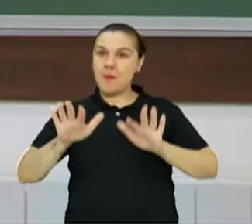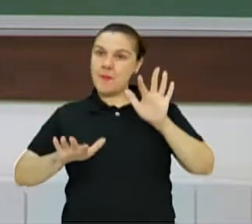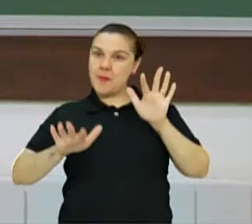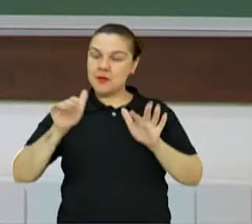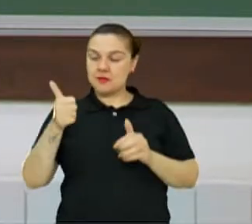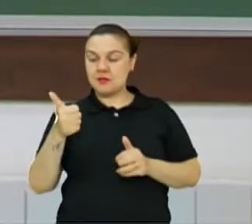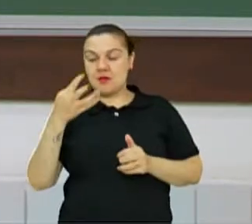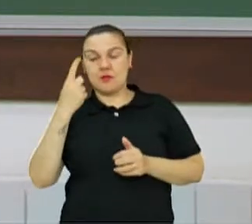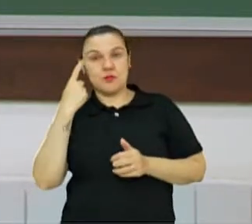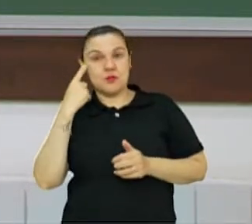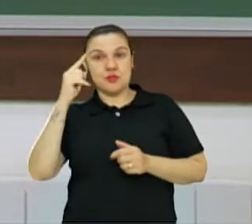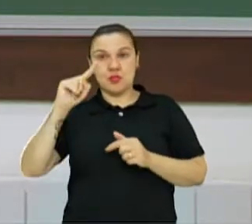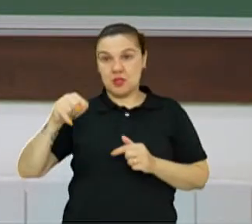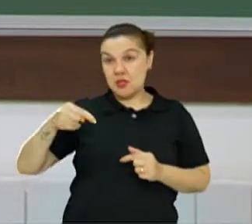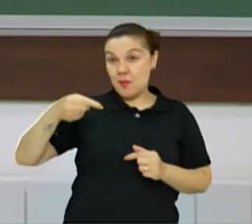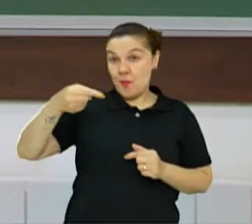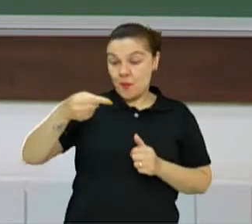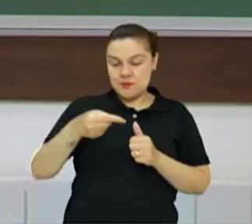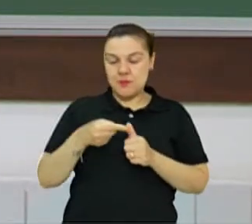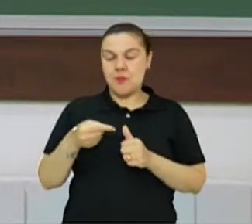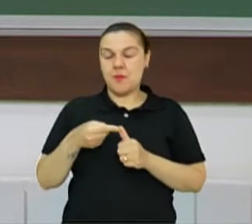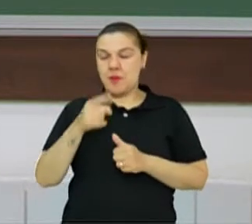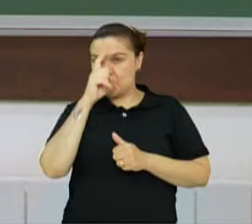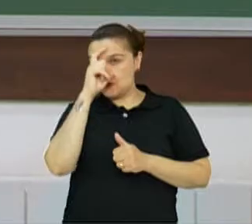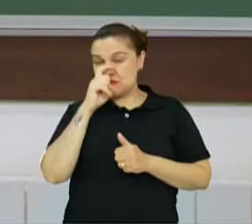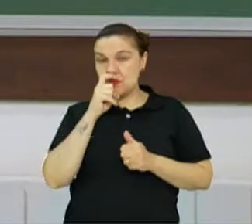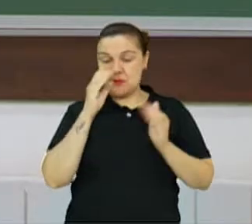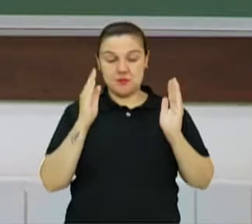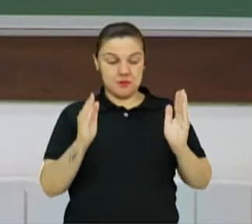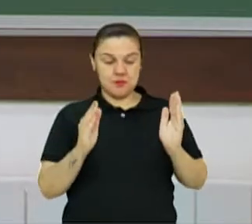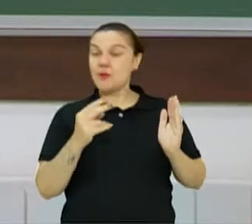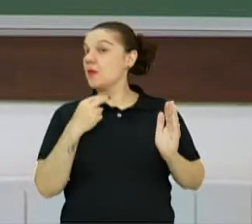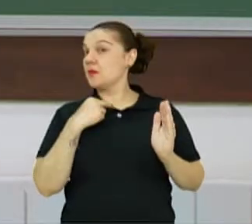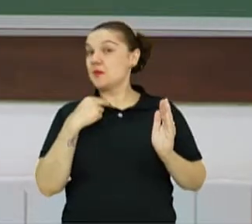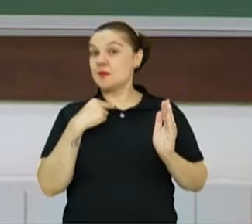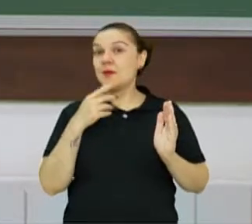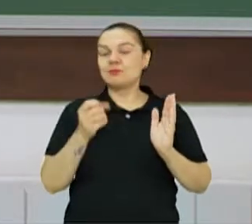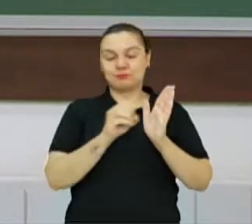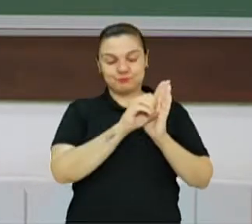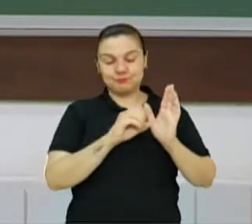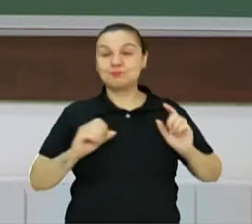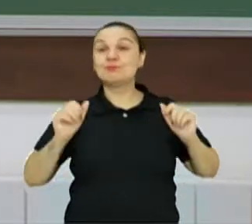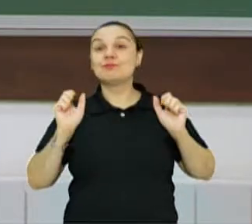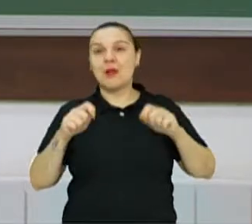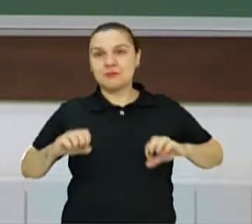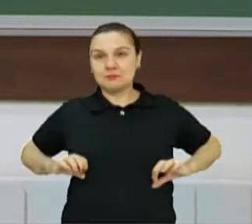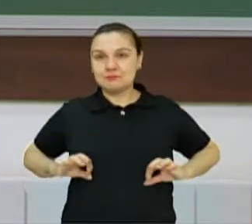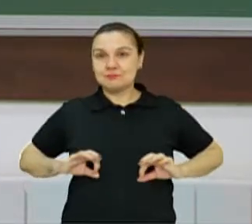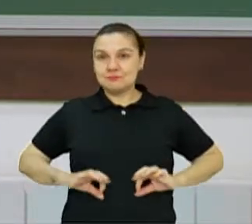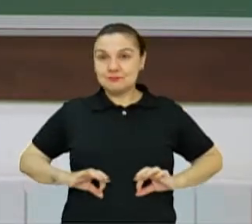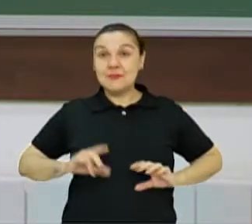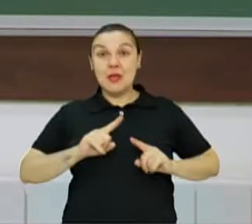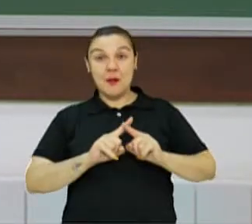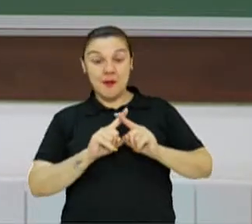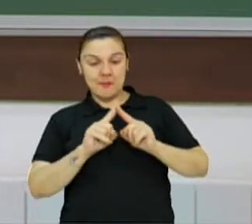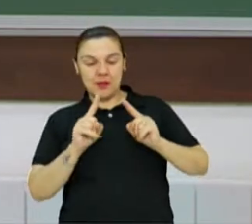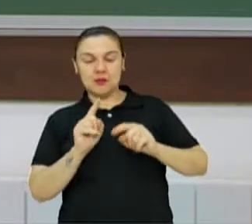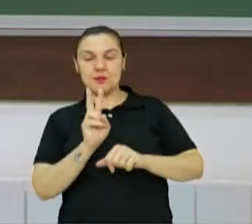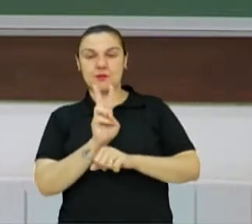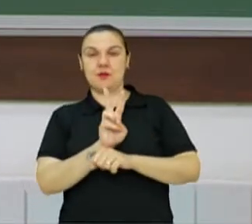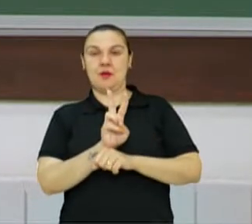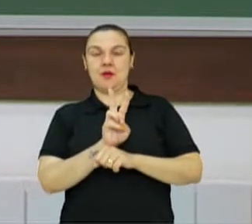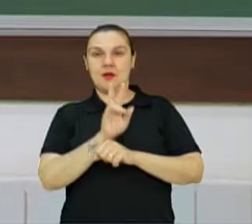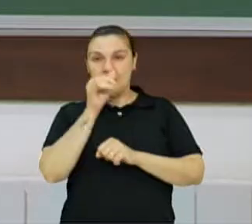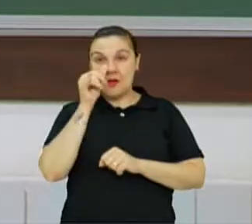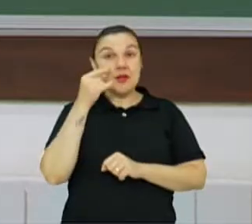Aproximadamente 14 dias depois do primeiro dia da menstruação, é que ela tem a tendência de ovular. Mas cuidado,